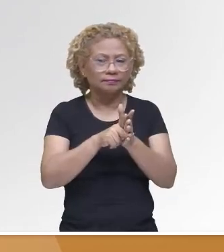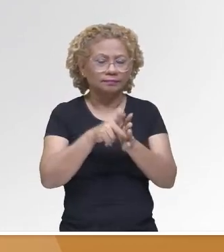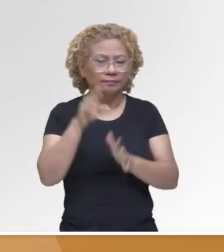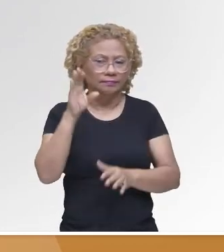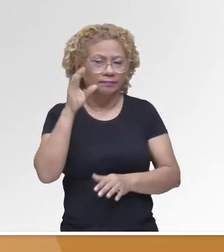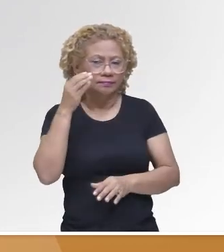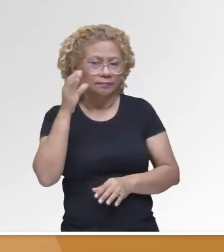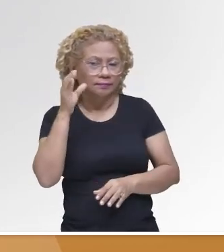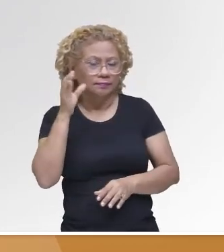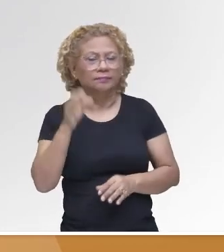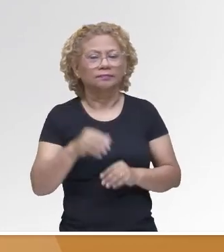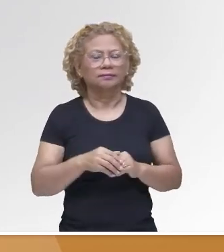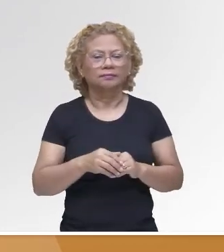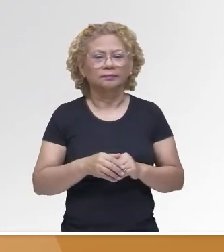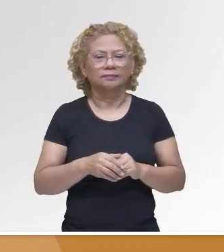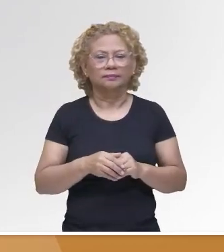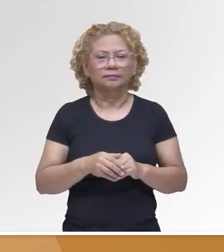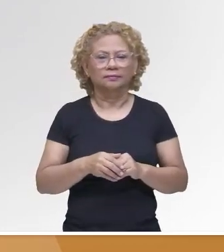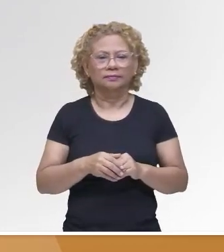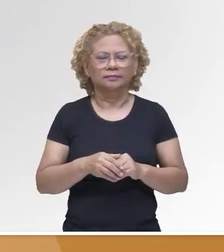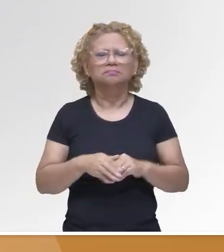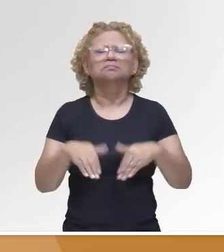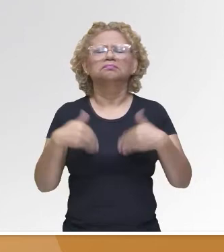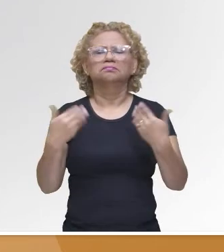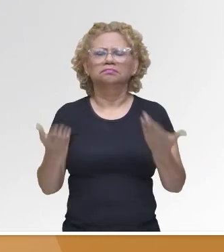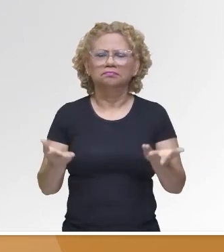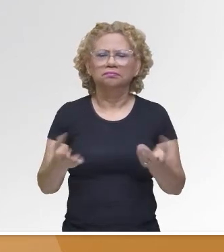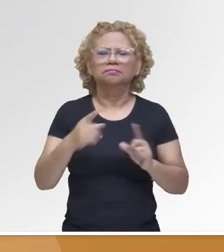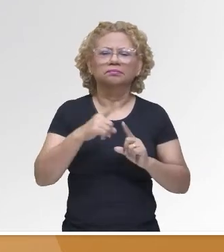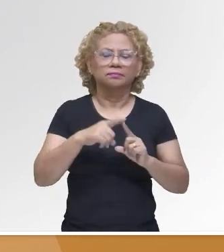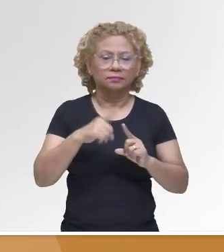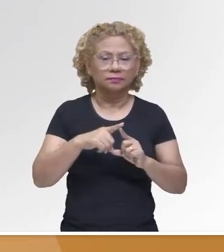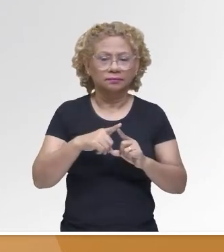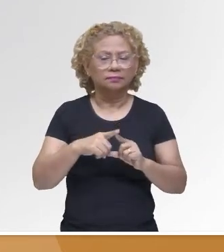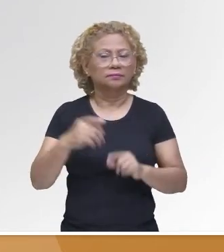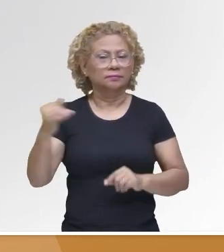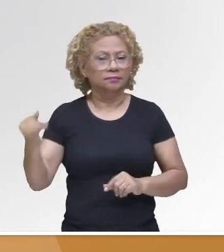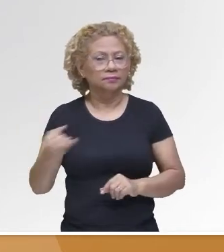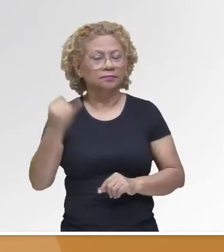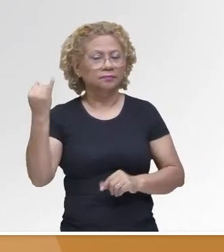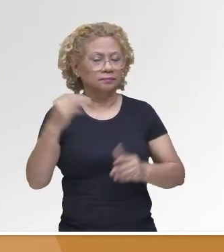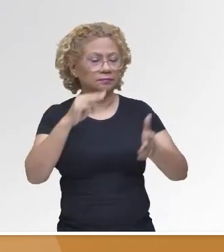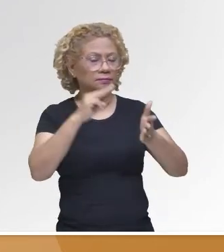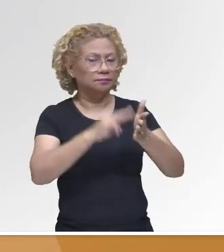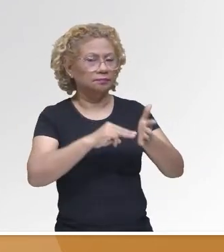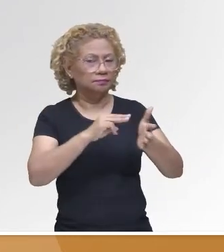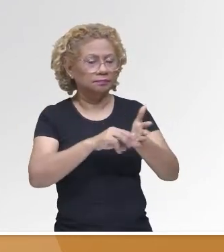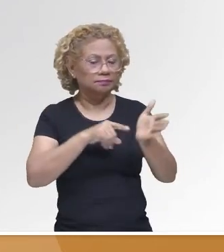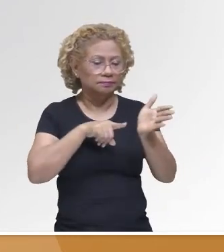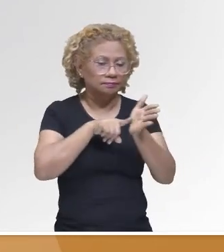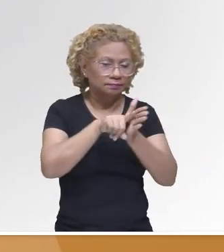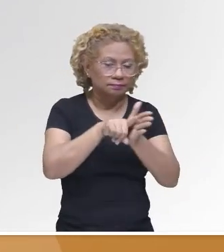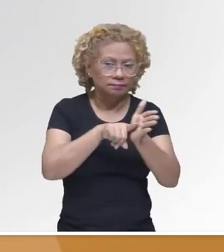Que maneira específica é essa? São os critérios e os métodos de investigação.